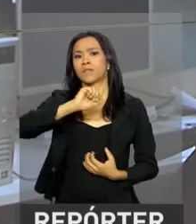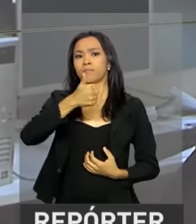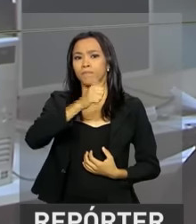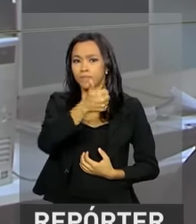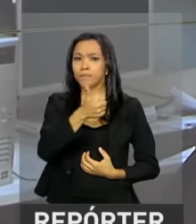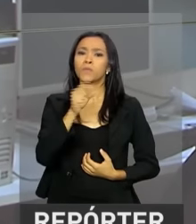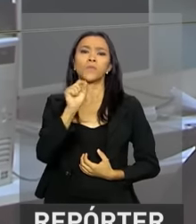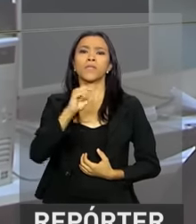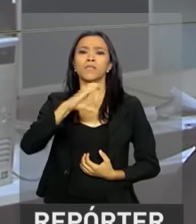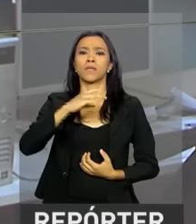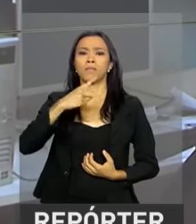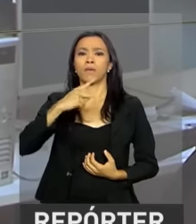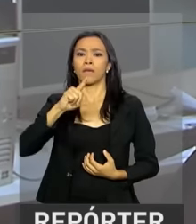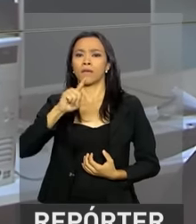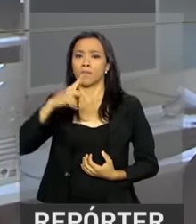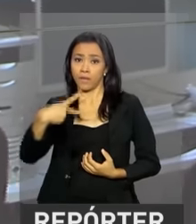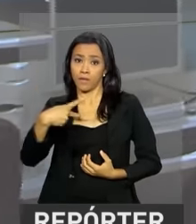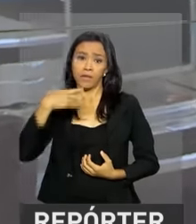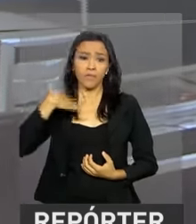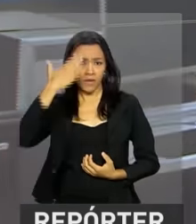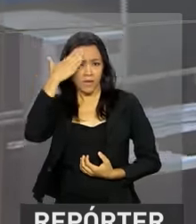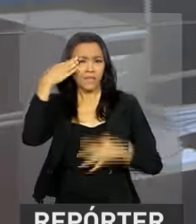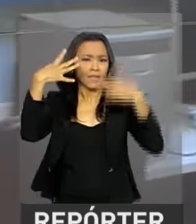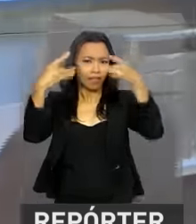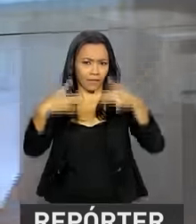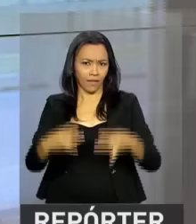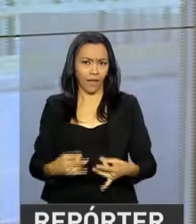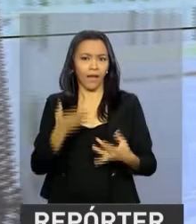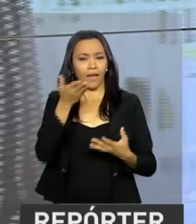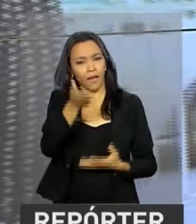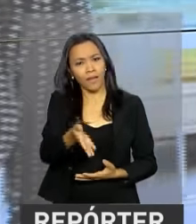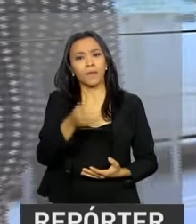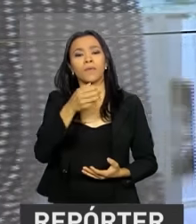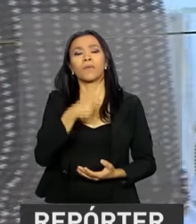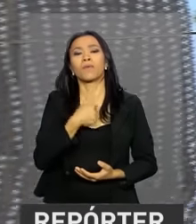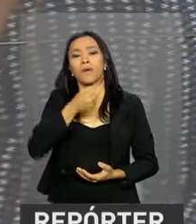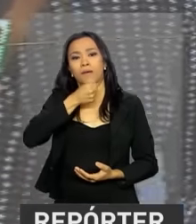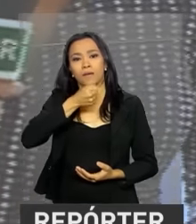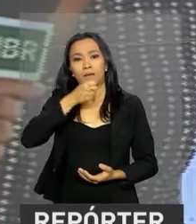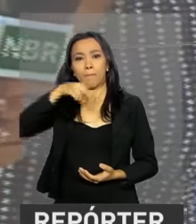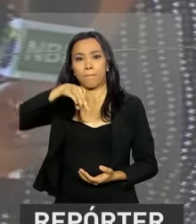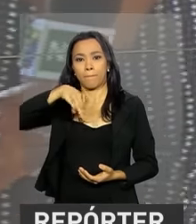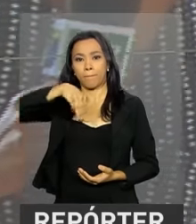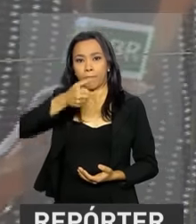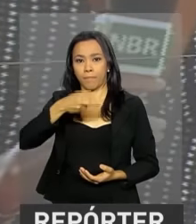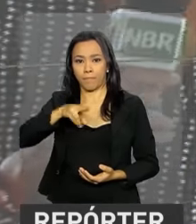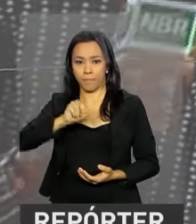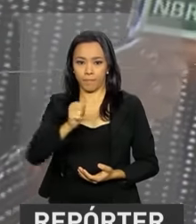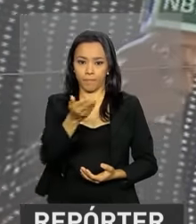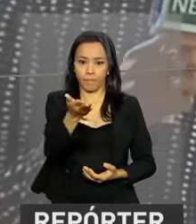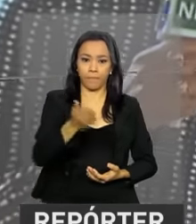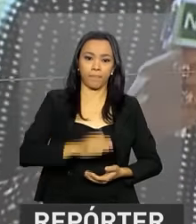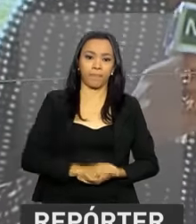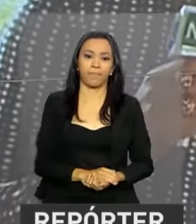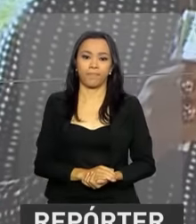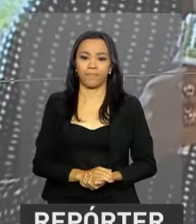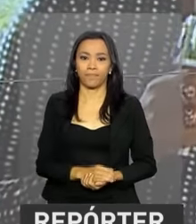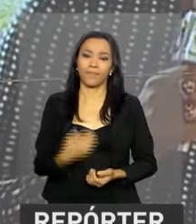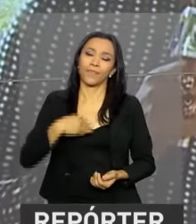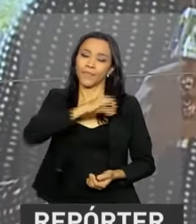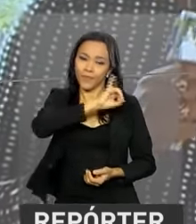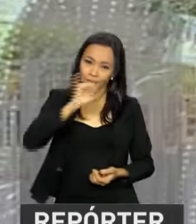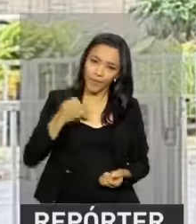cplp vamos ao tamarati saber os detalhes ao vivo com a repórter Mara kenup Oi Mara Oi